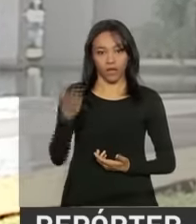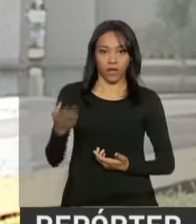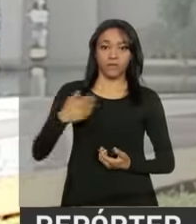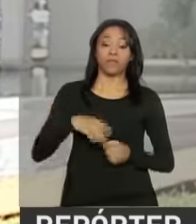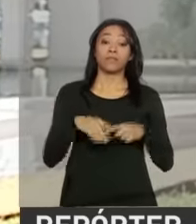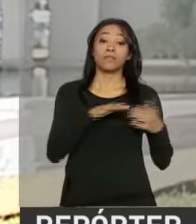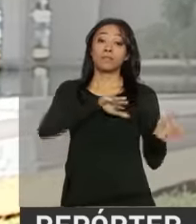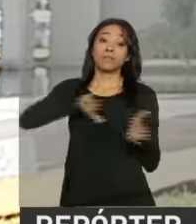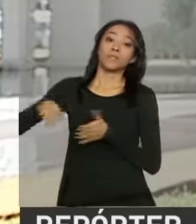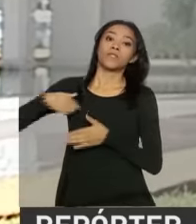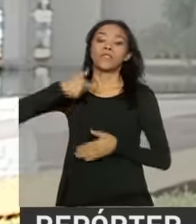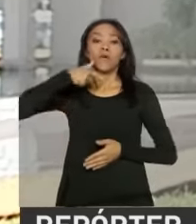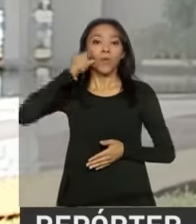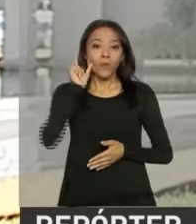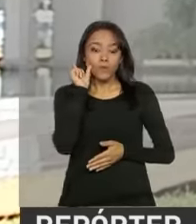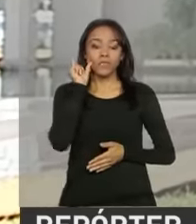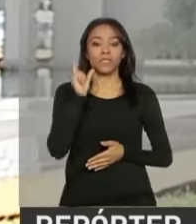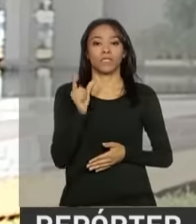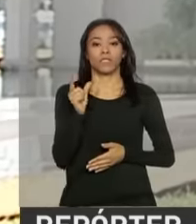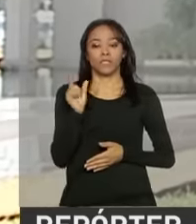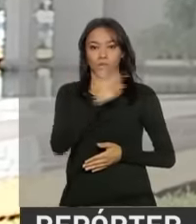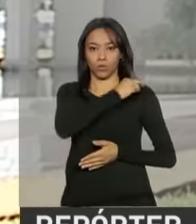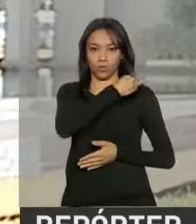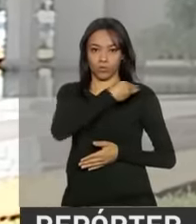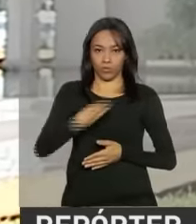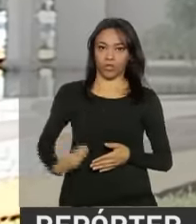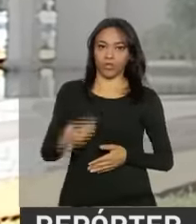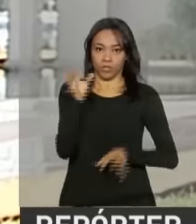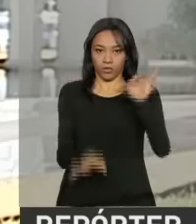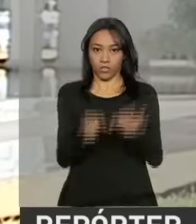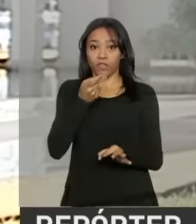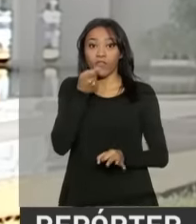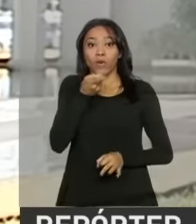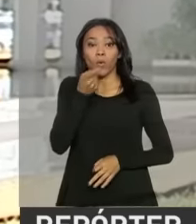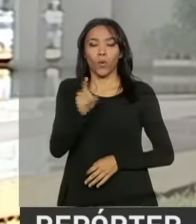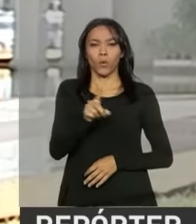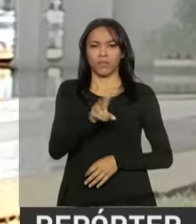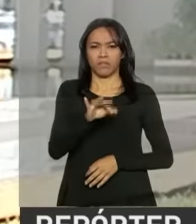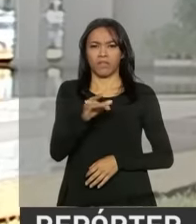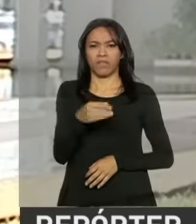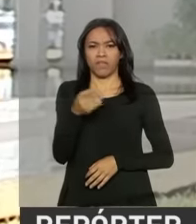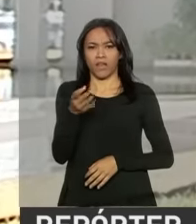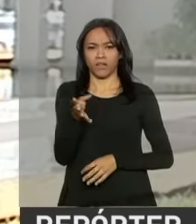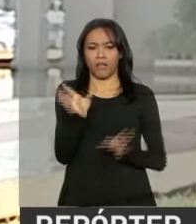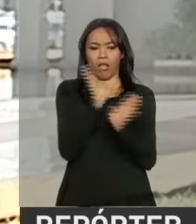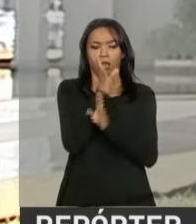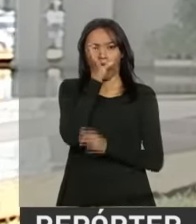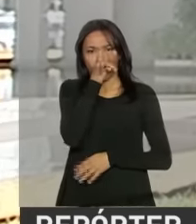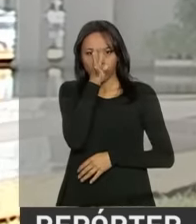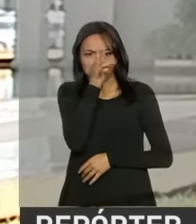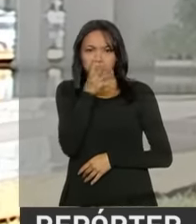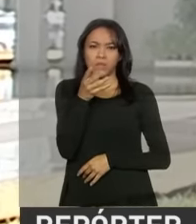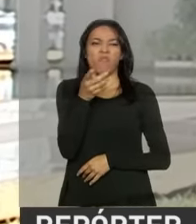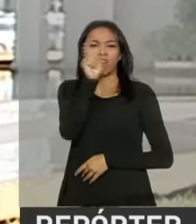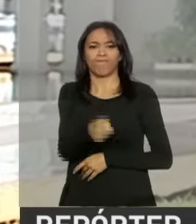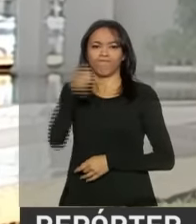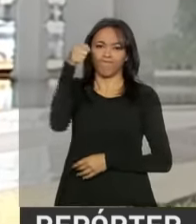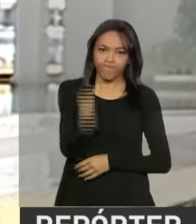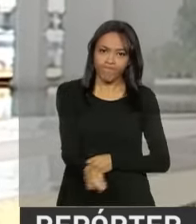ministro da Justiça disse em um evento no Rio de Janeiro que não haverá tolerância com a criminalidade no país.